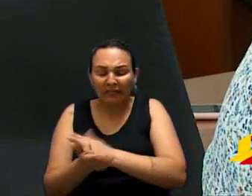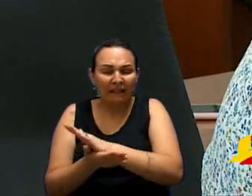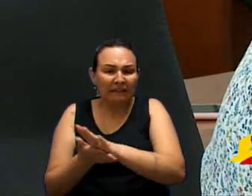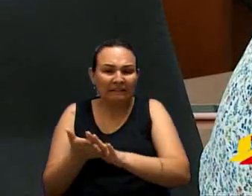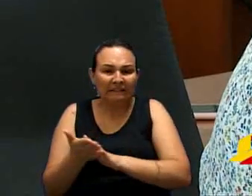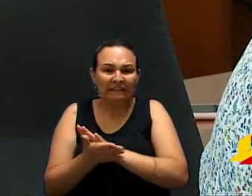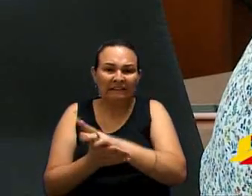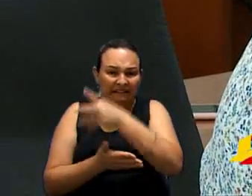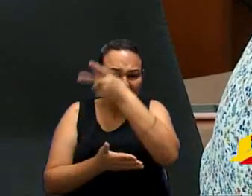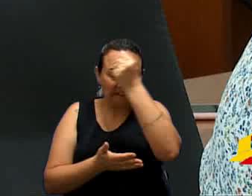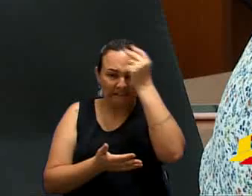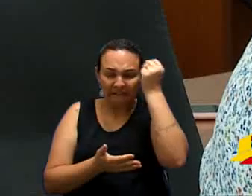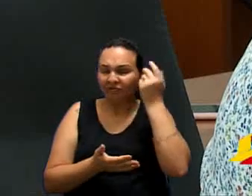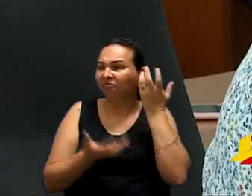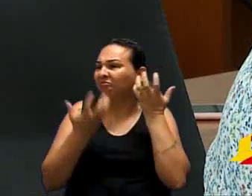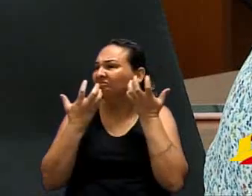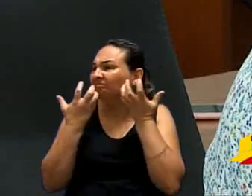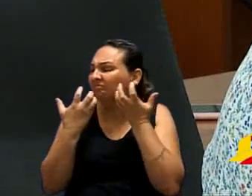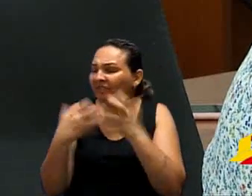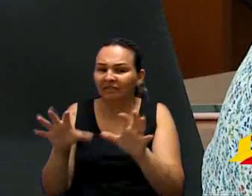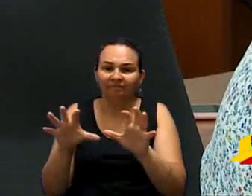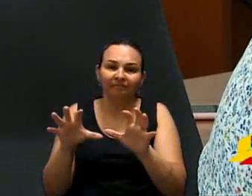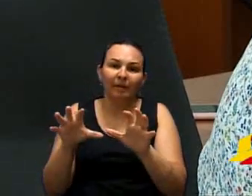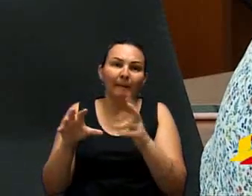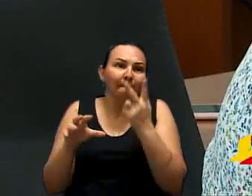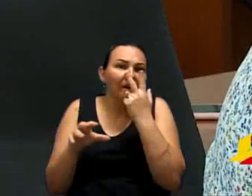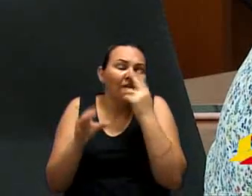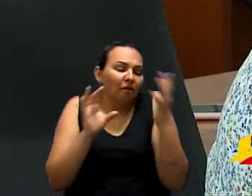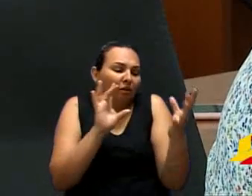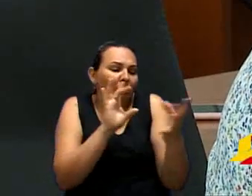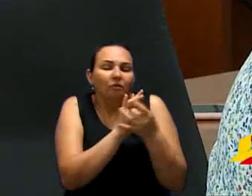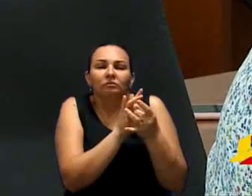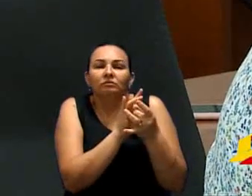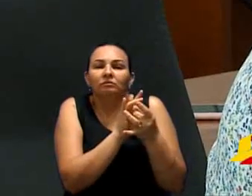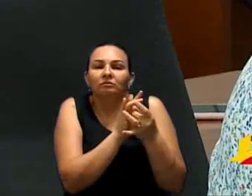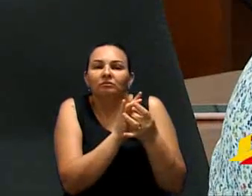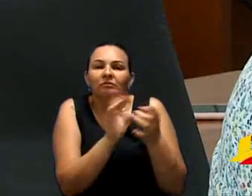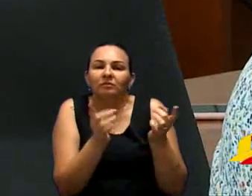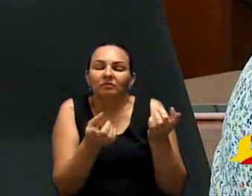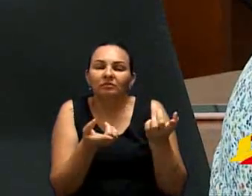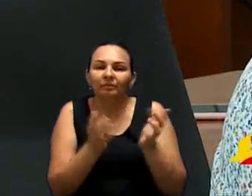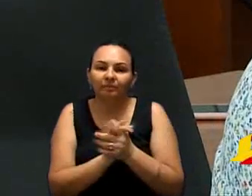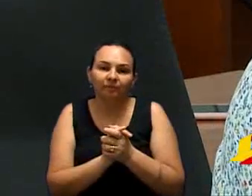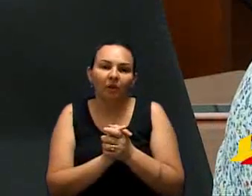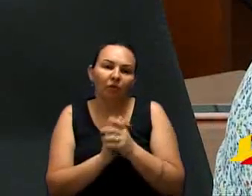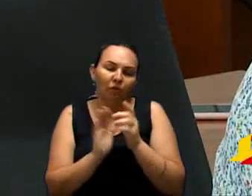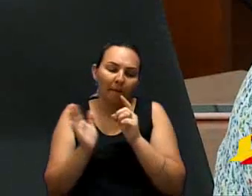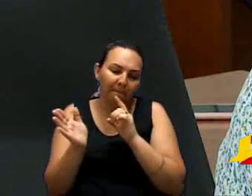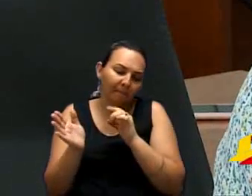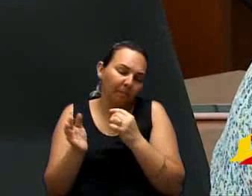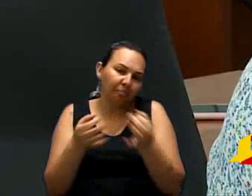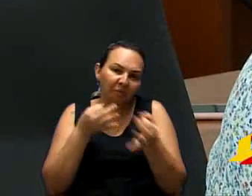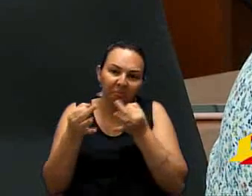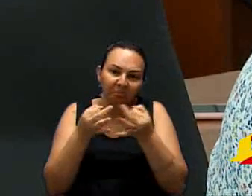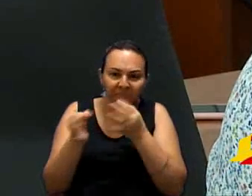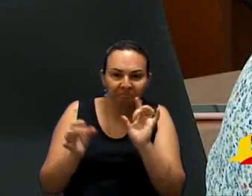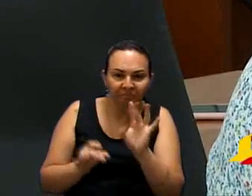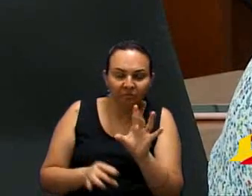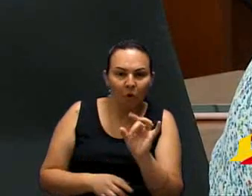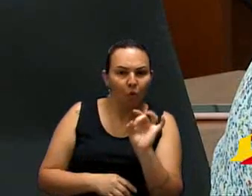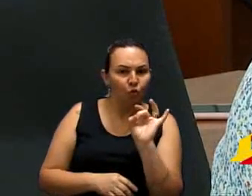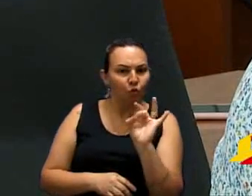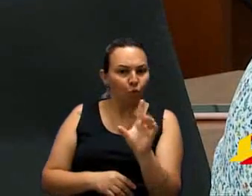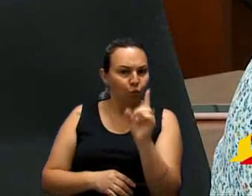que eu falei é parece que a parceria não é eu vou citar aqui claro que o estatuto mas você está um